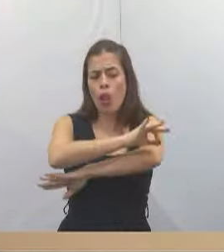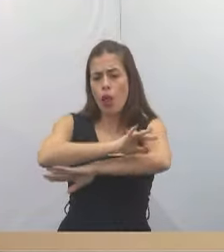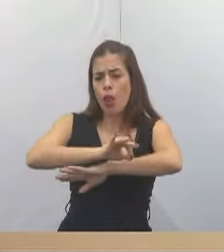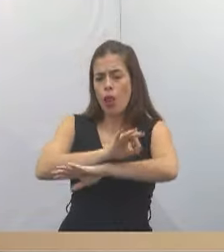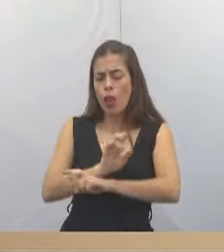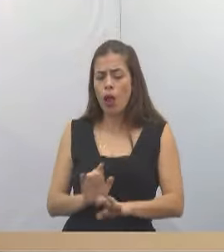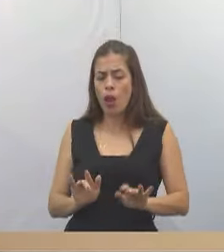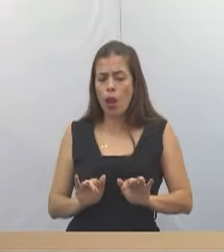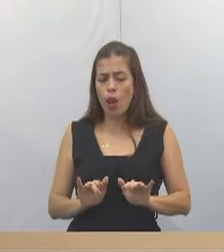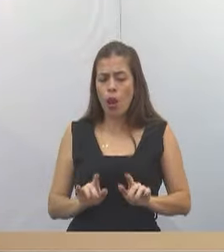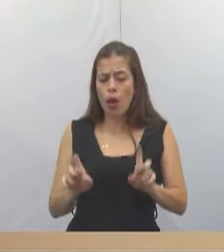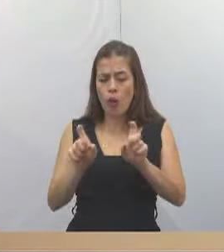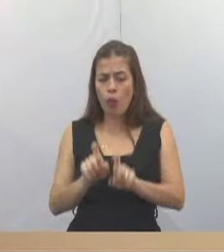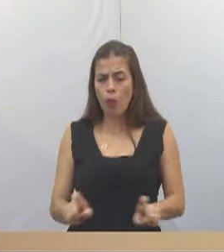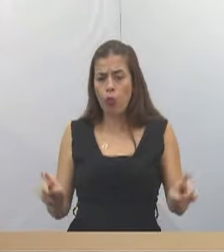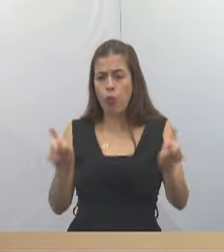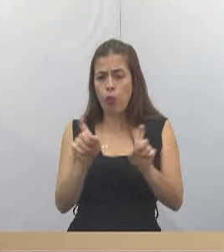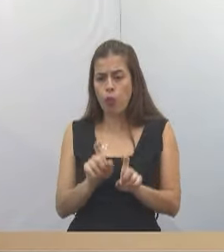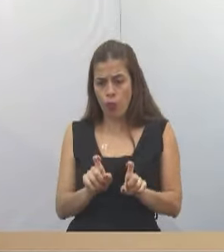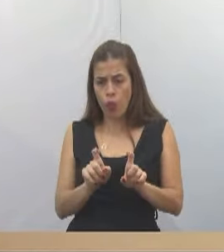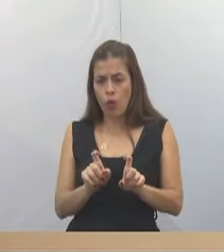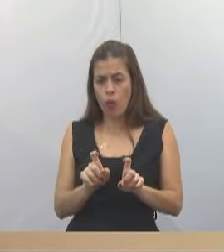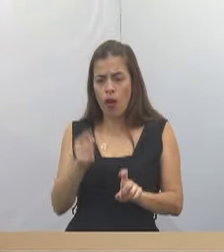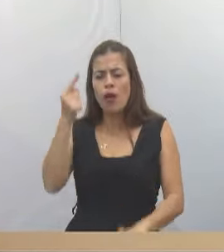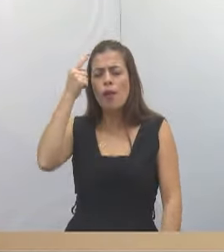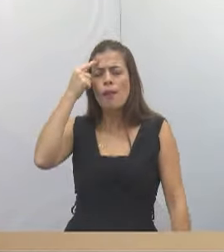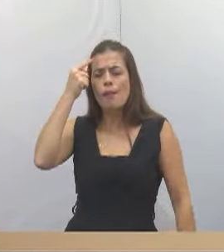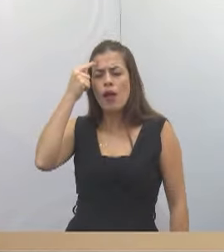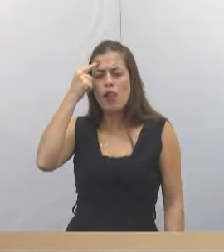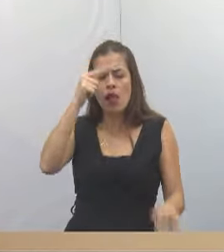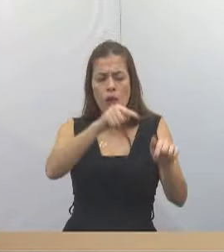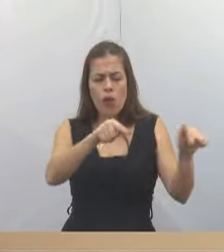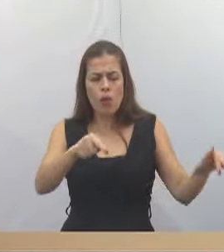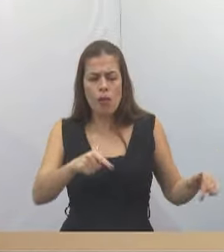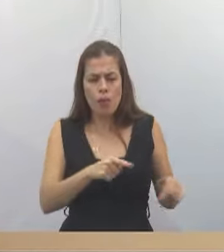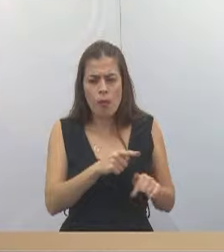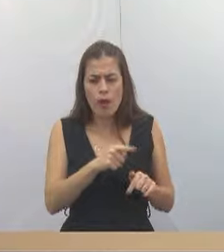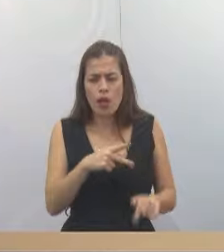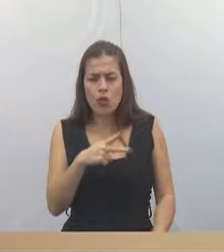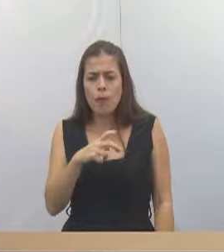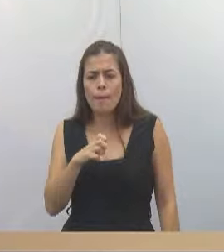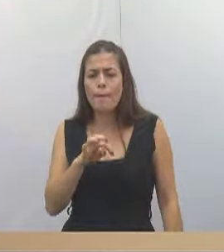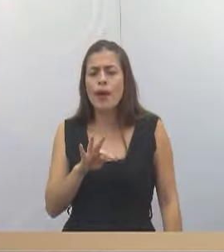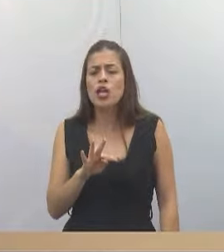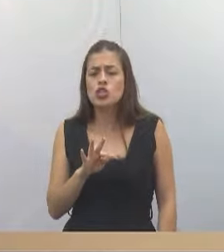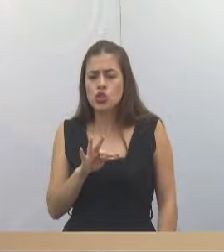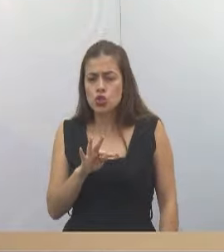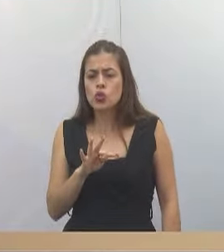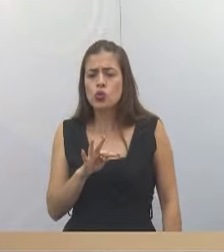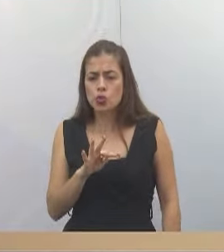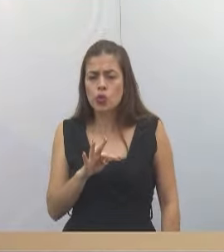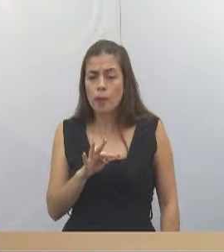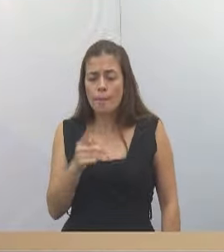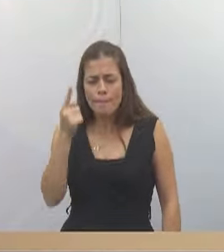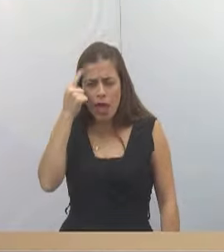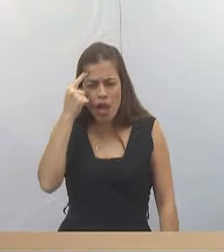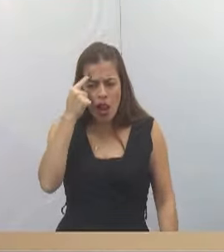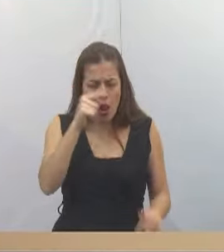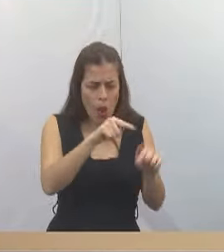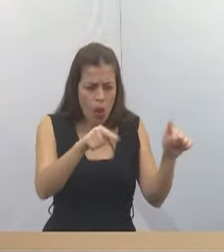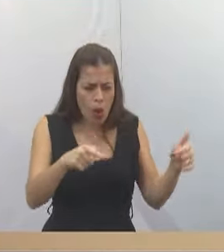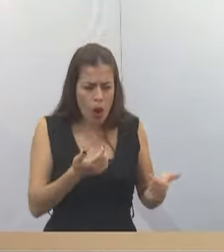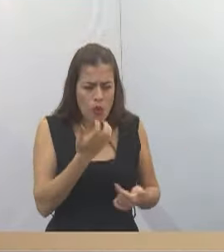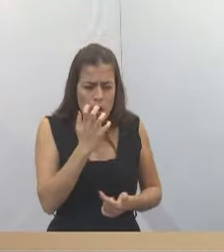computador e desenhar um apartamento, pensa no espaço pet que acaba com esse problema. Pensa lá no cantinho